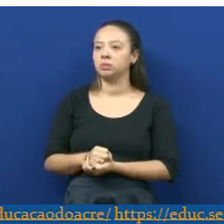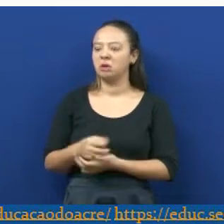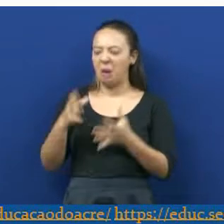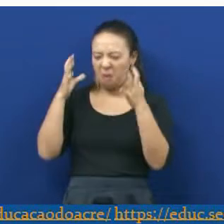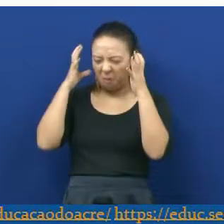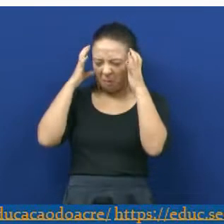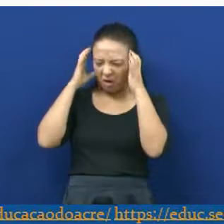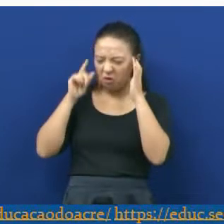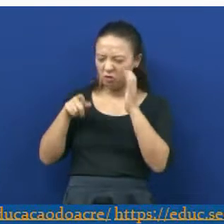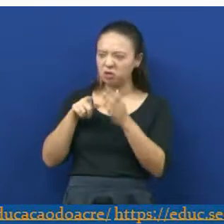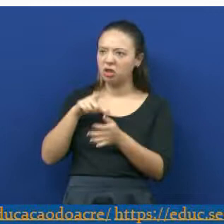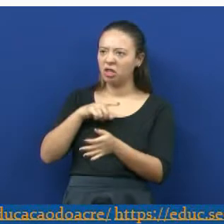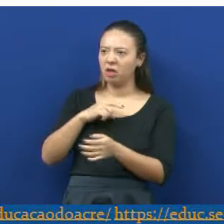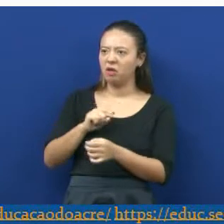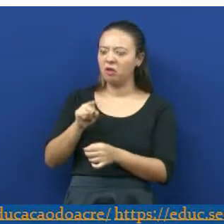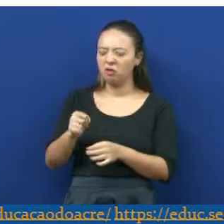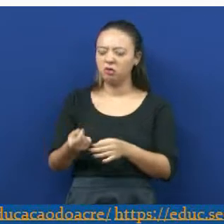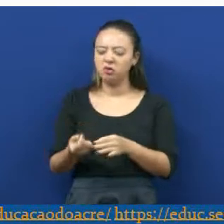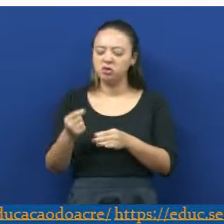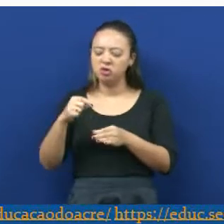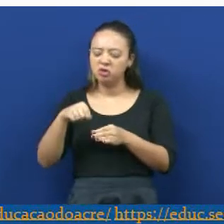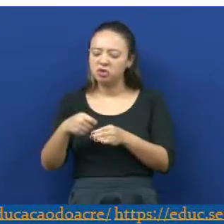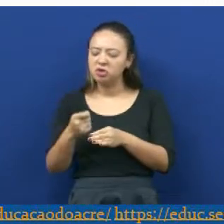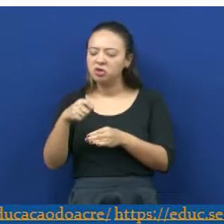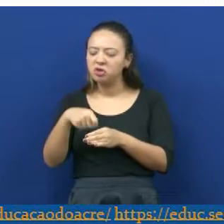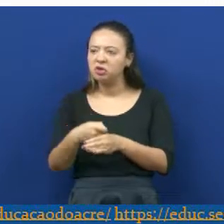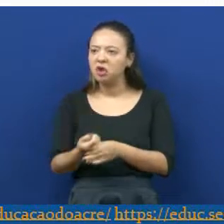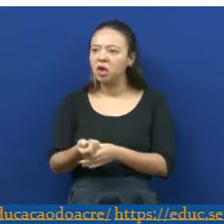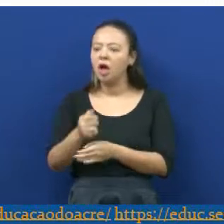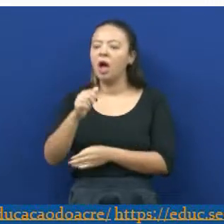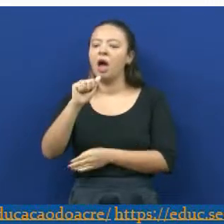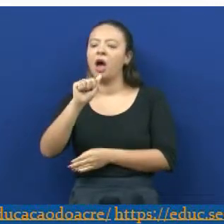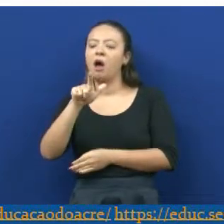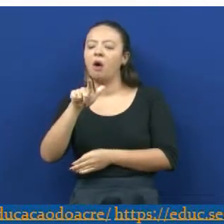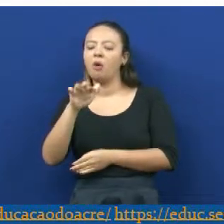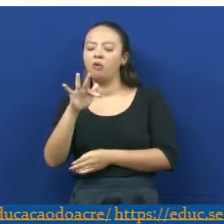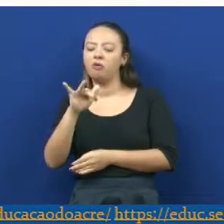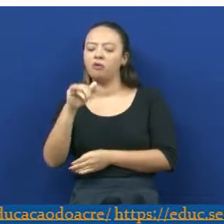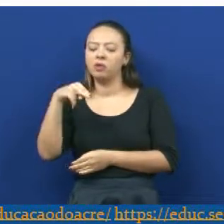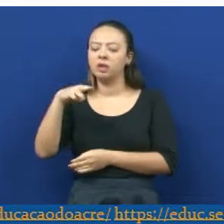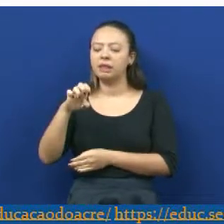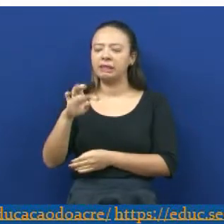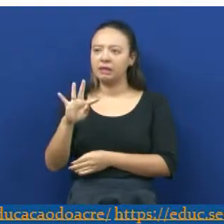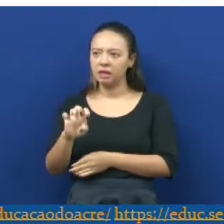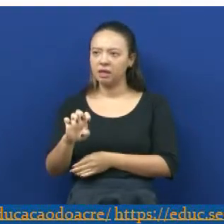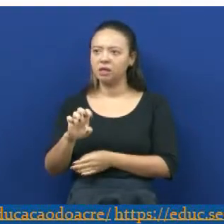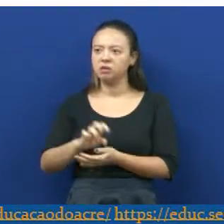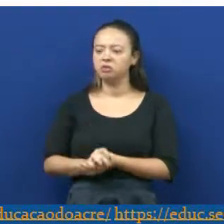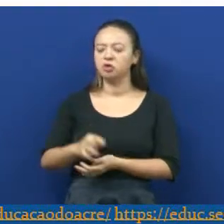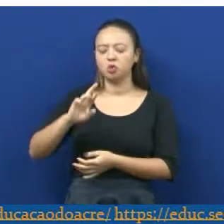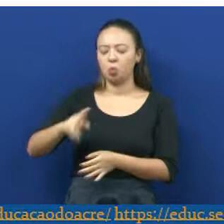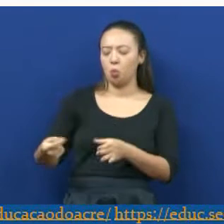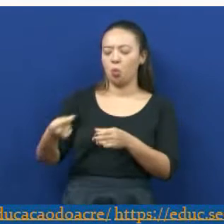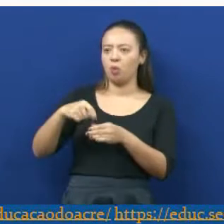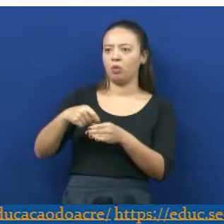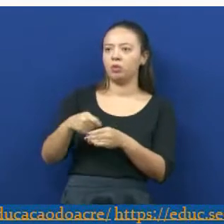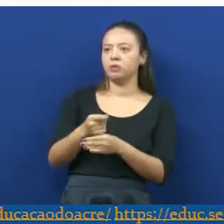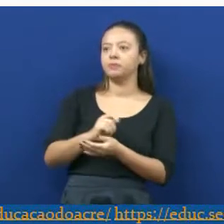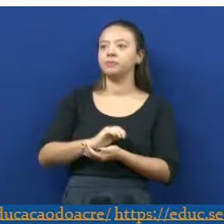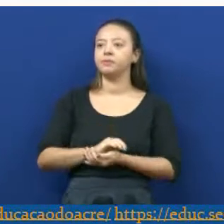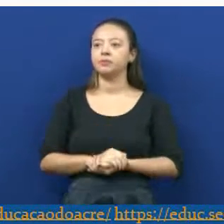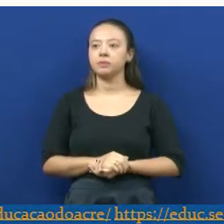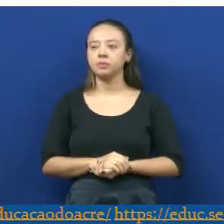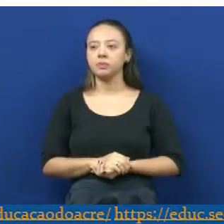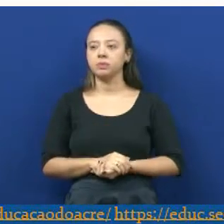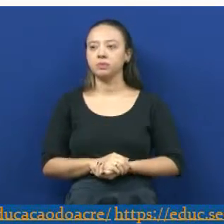senhora? A senhora não é alfinete, é agulha. Agulha não tem cabeça. Que lhe importa o meu ar? Cada qual tem o ar que Deus lhe